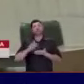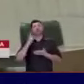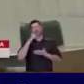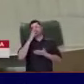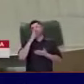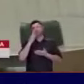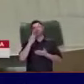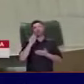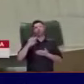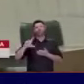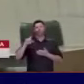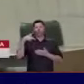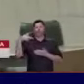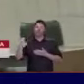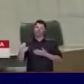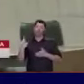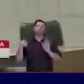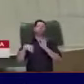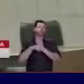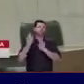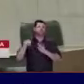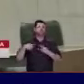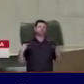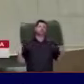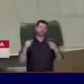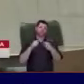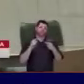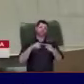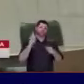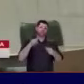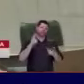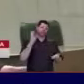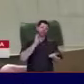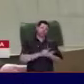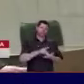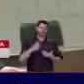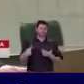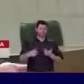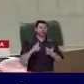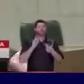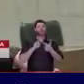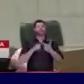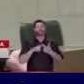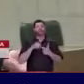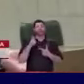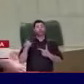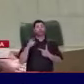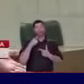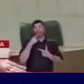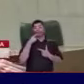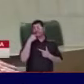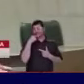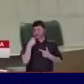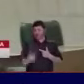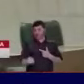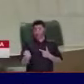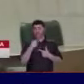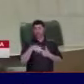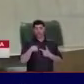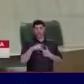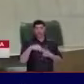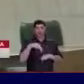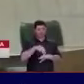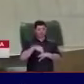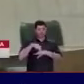infelizmente a senhora foi colaboradora desse golpe a segunda coisa seguinte falar aqui em